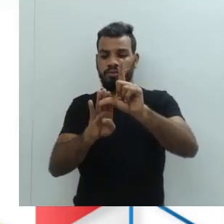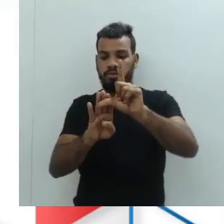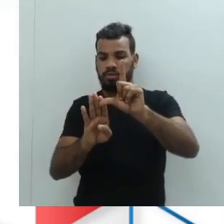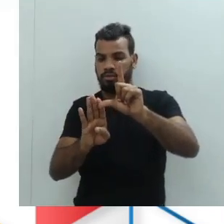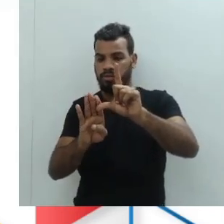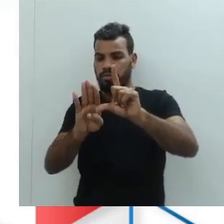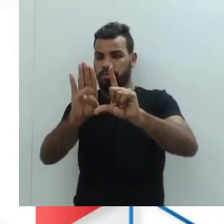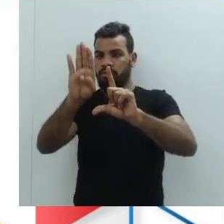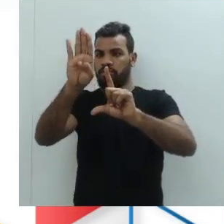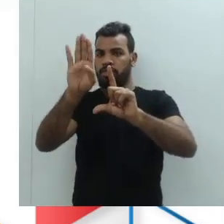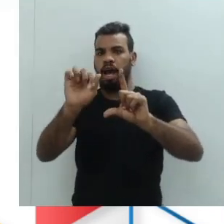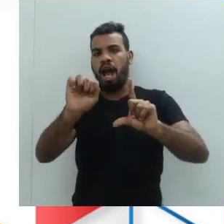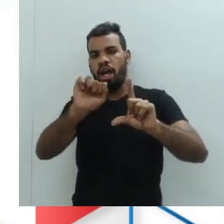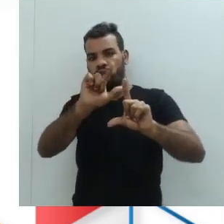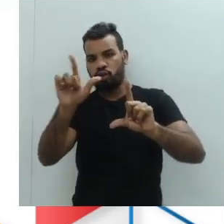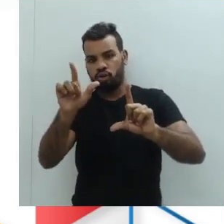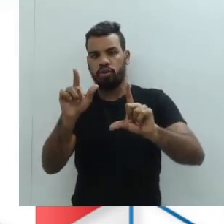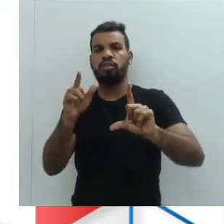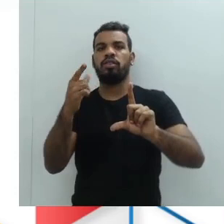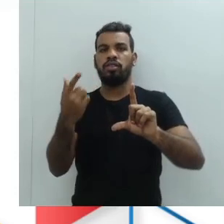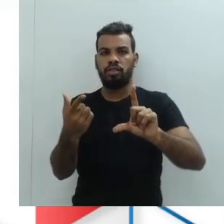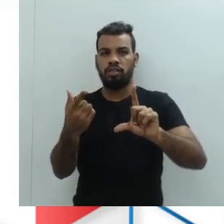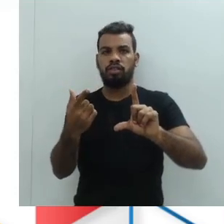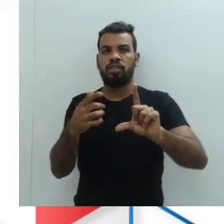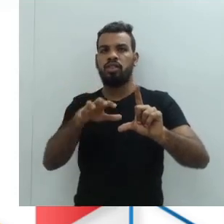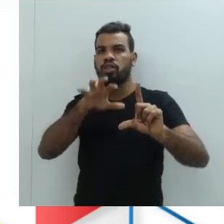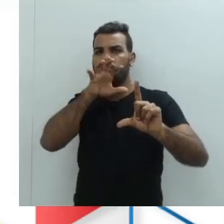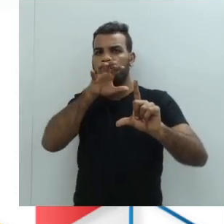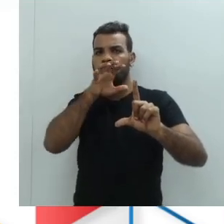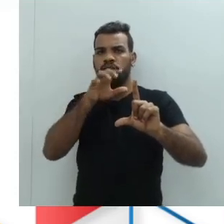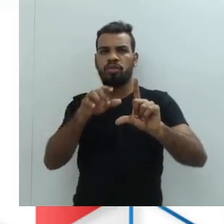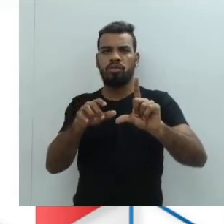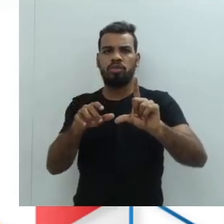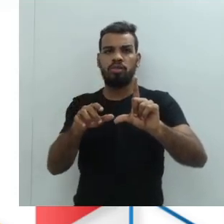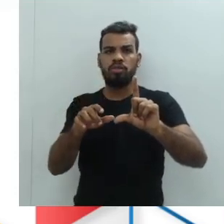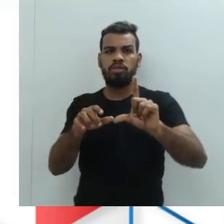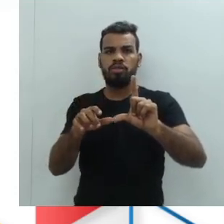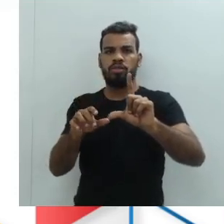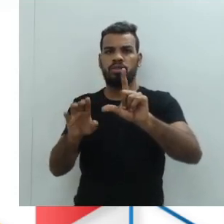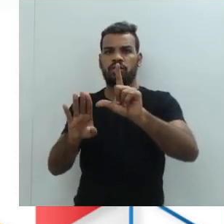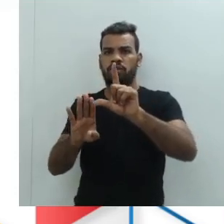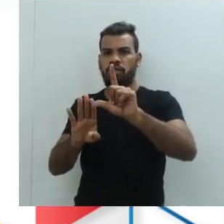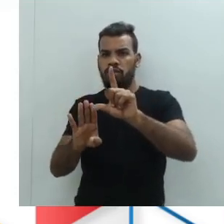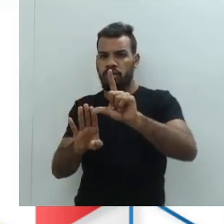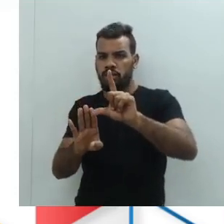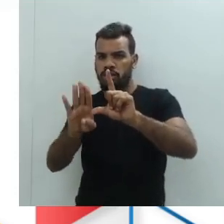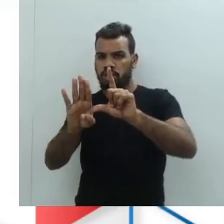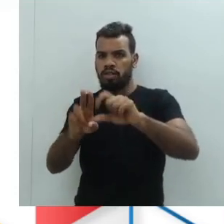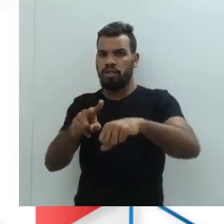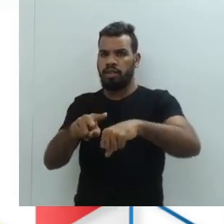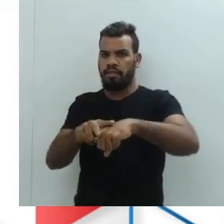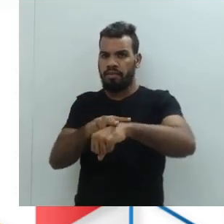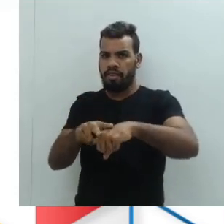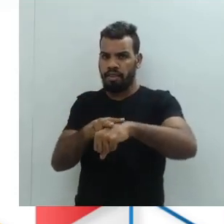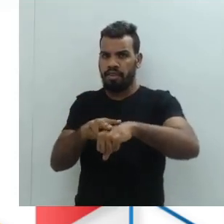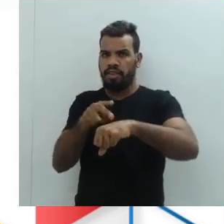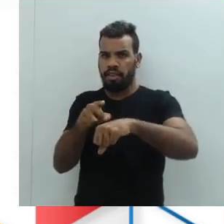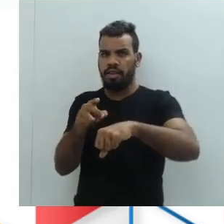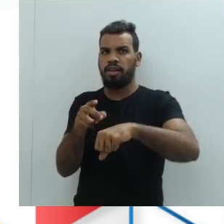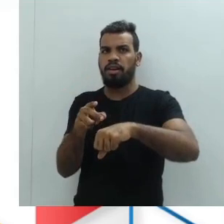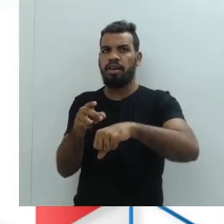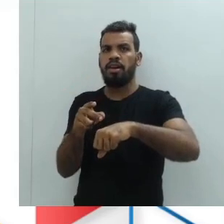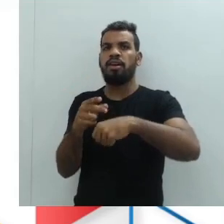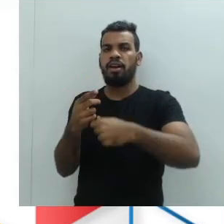coluna azul, que representa a torcida do Sport. E tem a coluna verde, que representa a